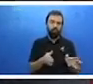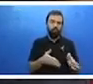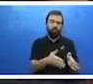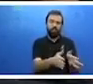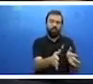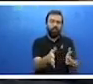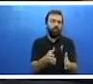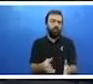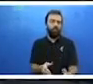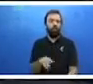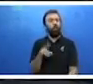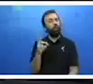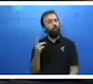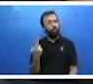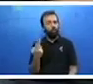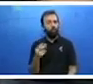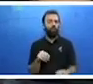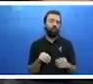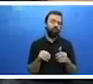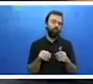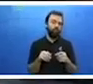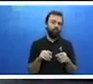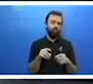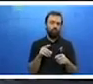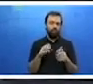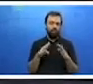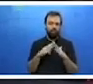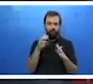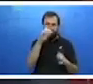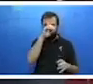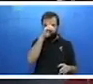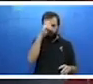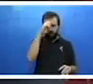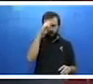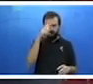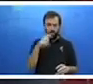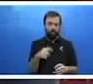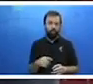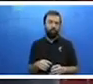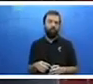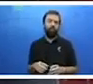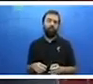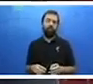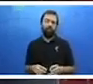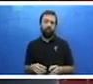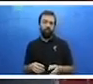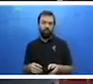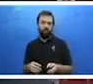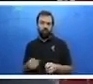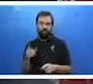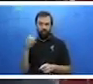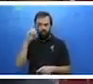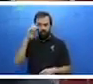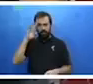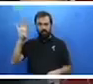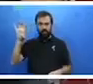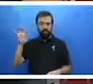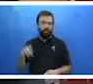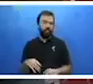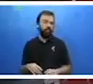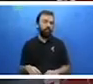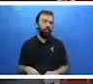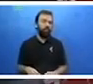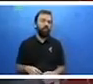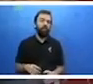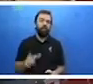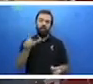exemplo. Então, o IBGE, ele contrata pessoas para trabalhar. E essas pessoas vão nas